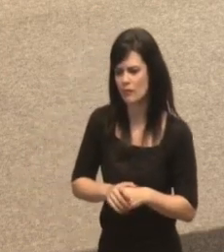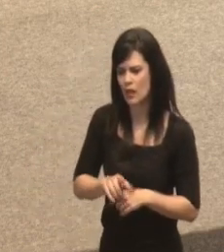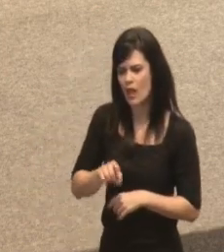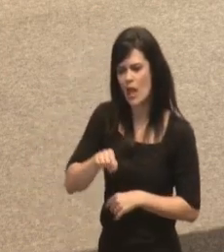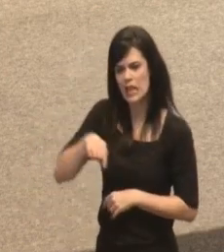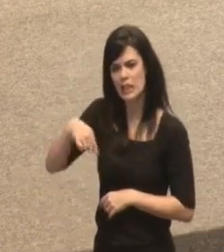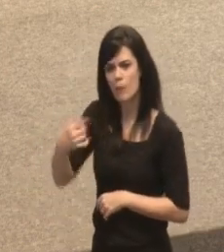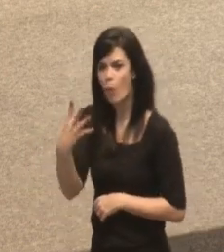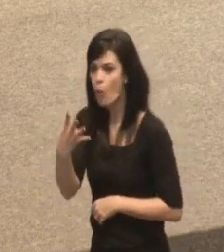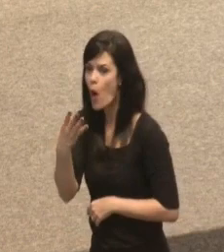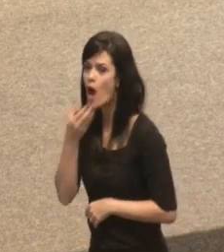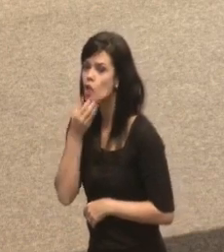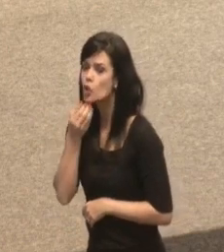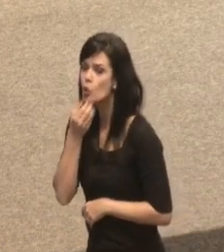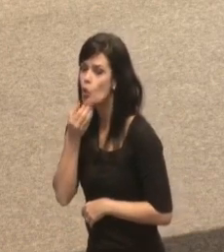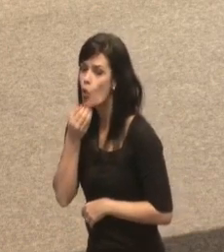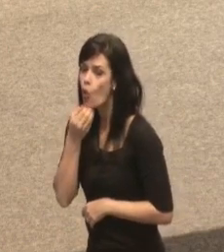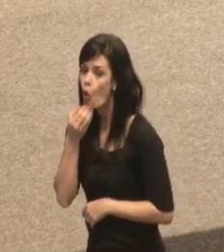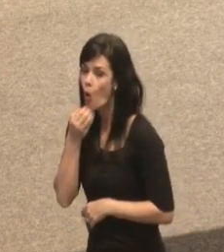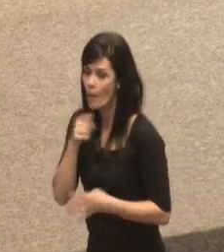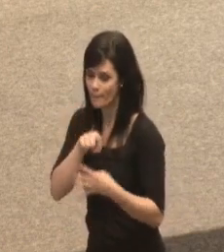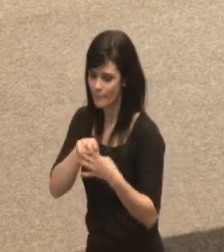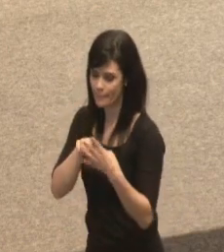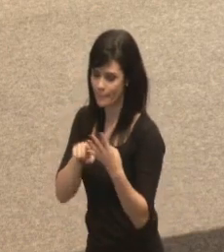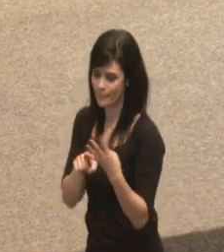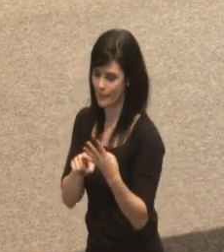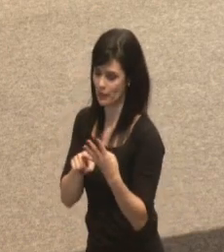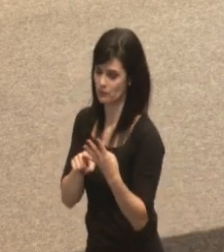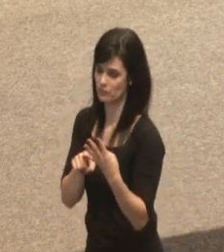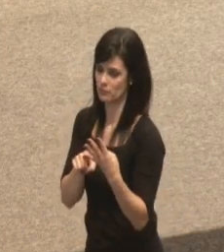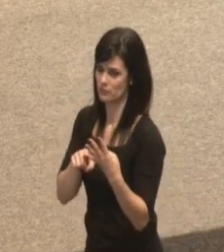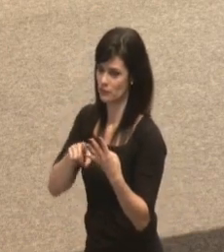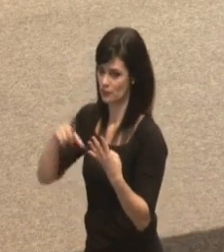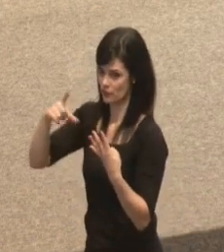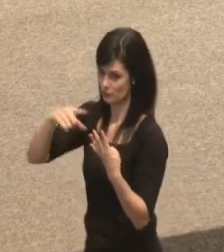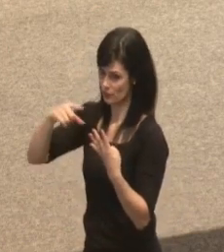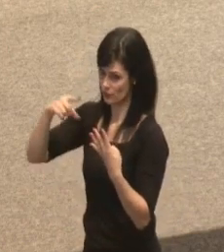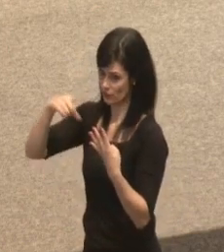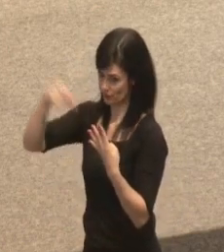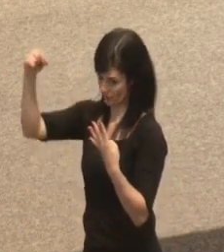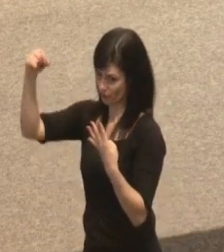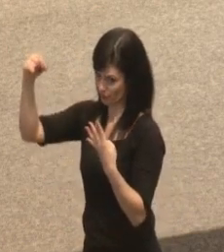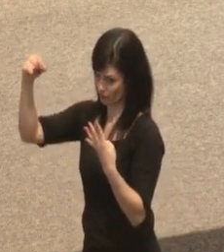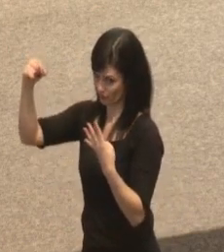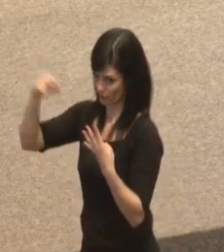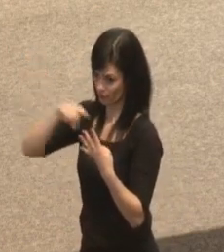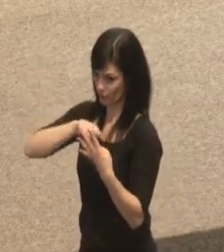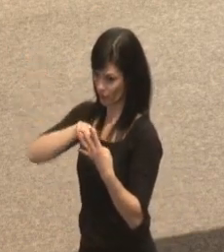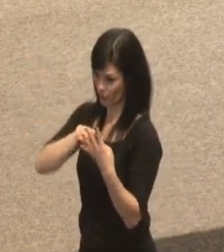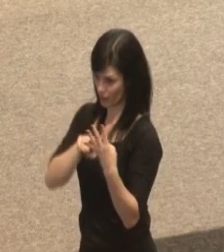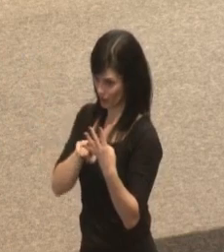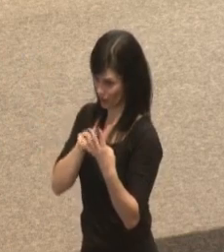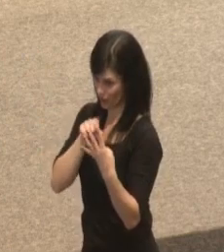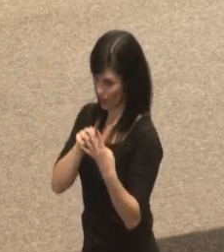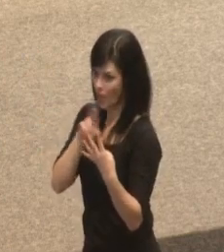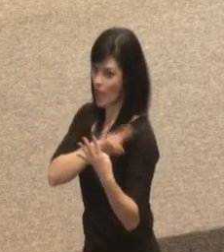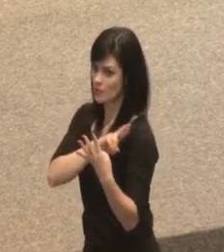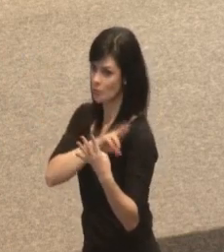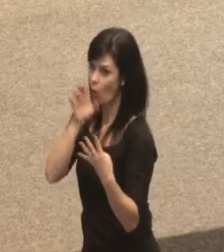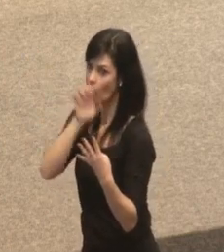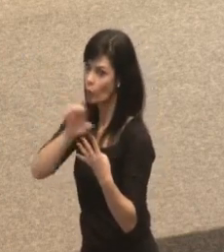naquela cidade, vindos da Ásia, chamados e enviados pelo Espírito de Deus. Esses homens estavam trabalhando na evangelização,